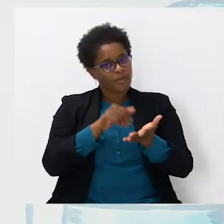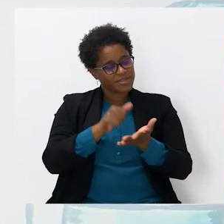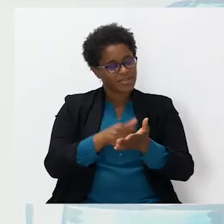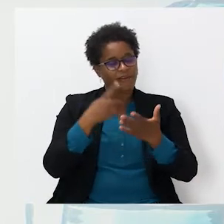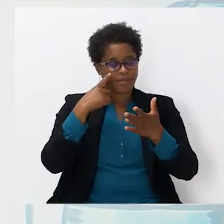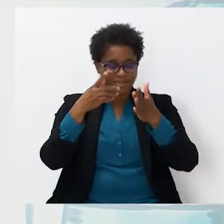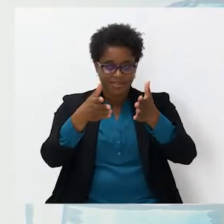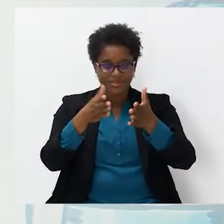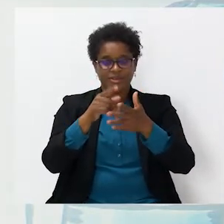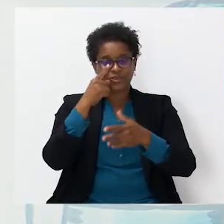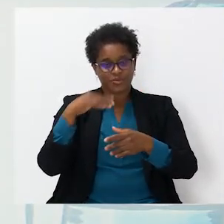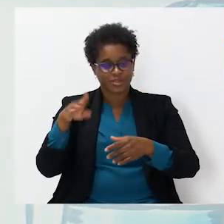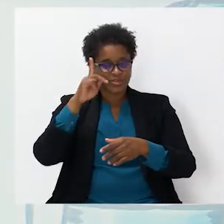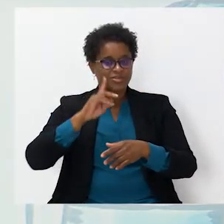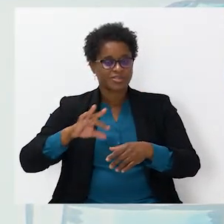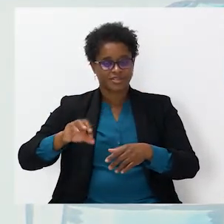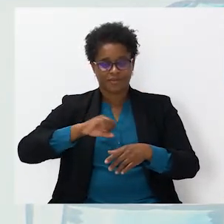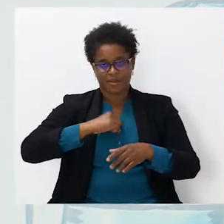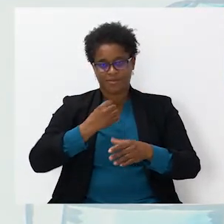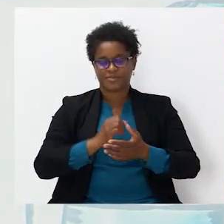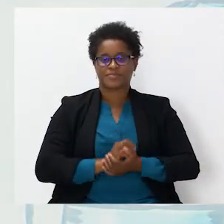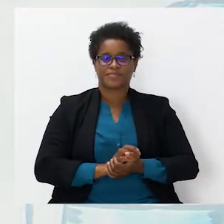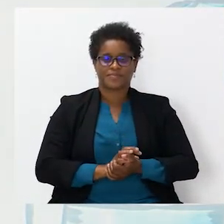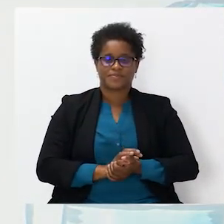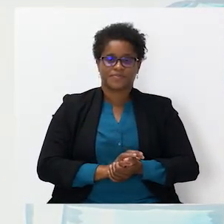Correção, prestem atenção, meus meninos e minhas meninas.